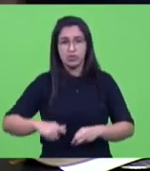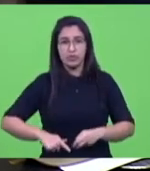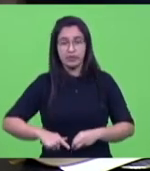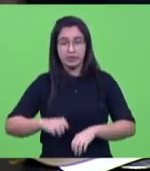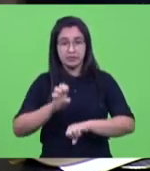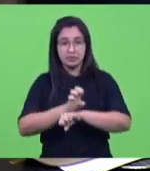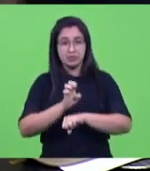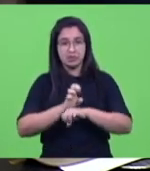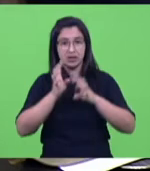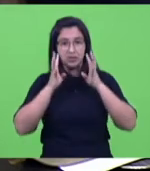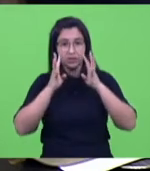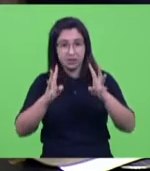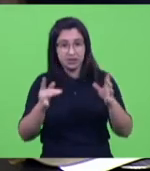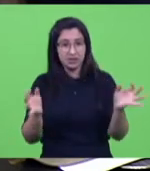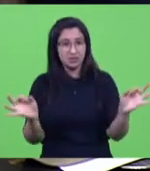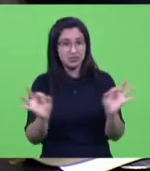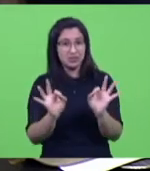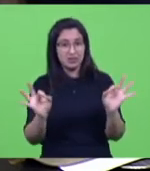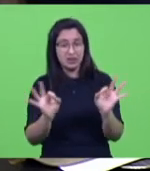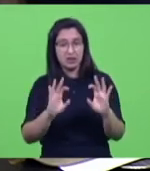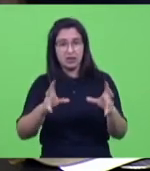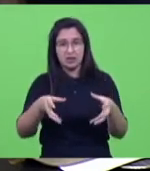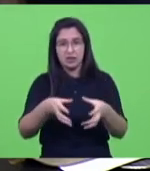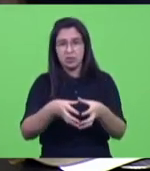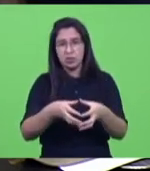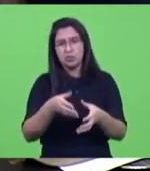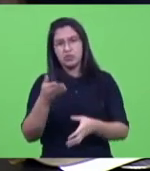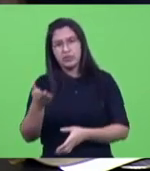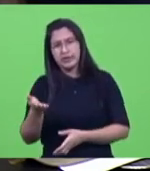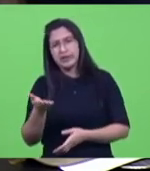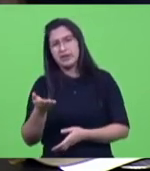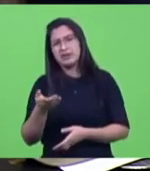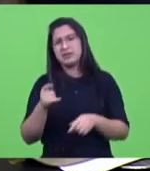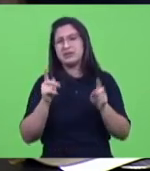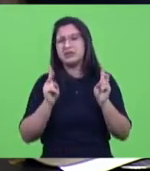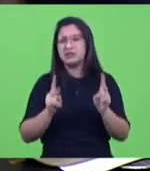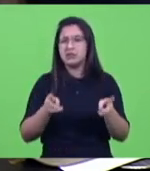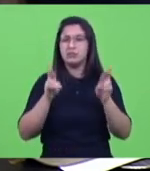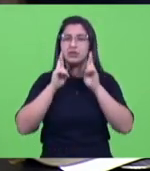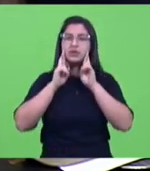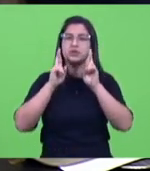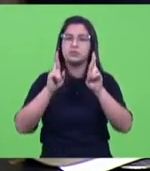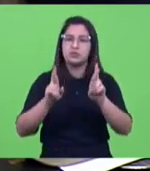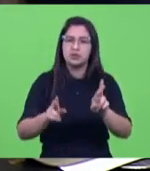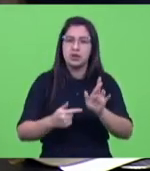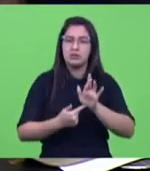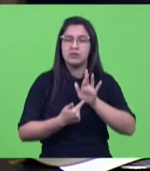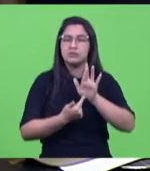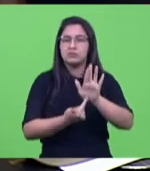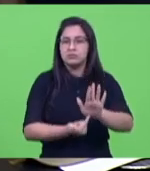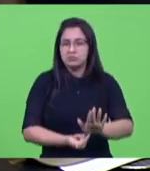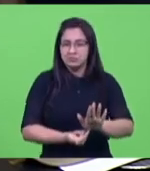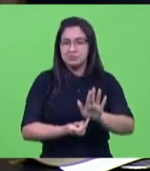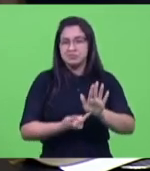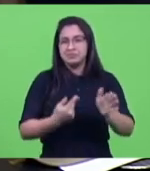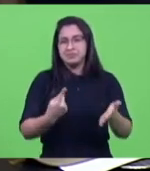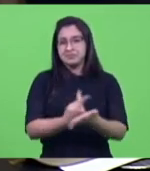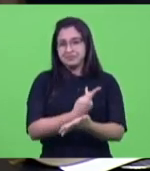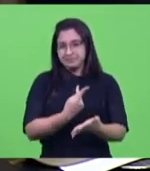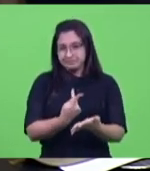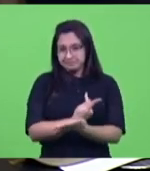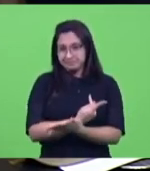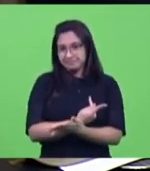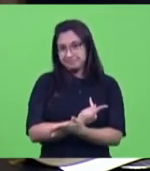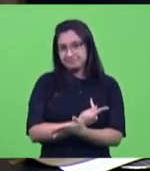não dá atenção a esse setor, que, como eu falei, cuidadosamente, de forma responsável, aponta as incoerências nos protocolos de